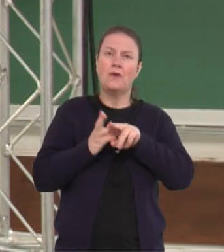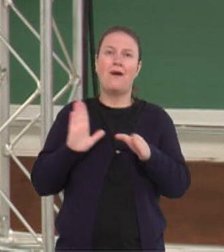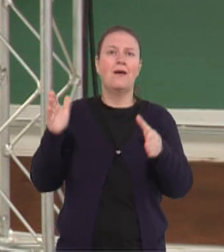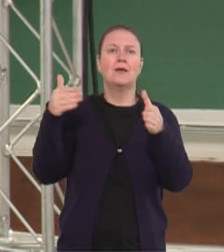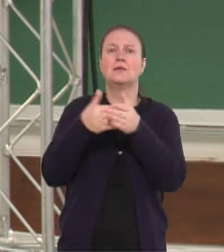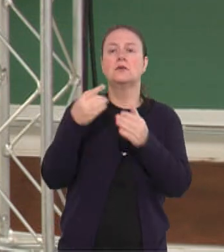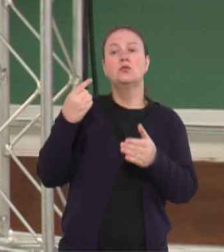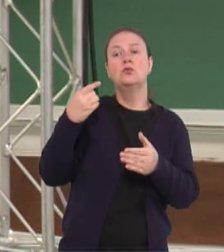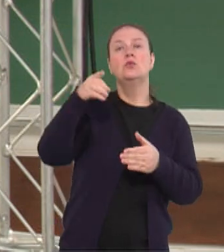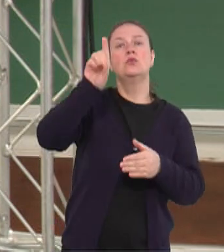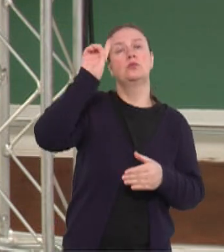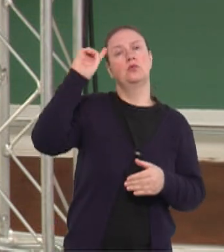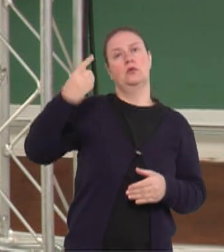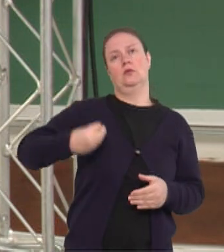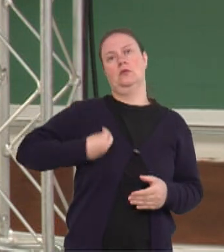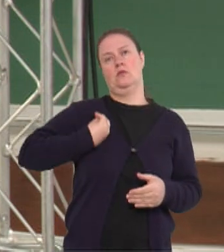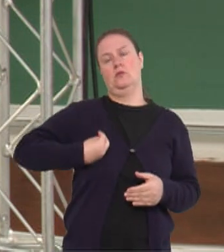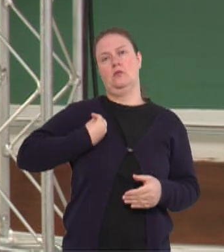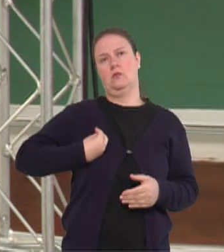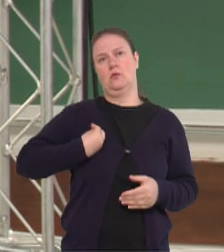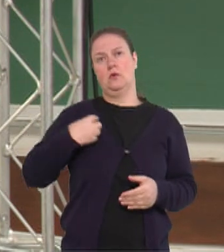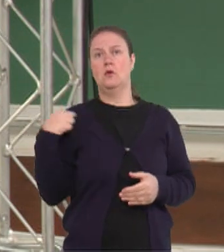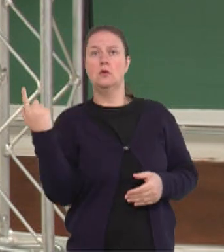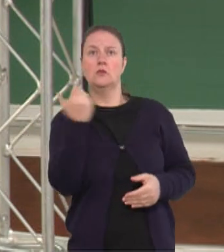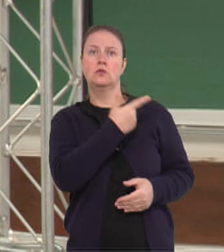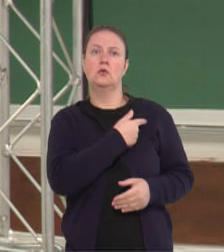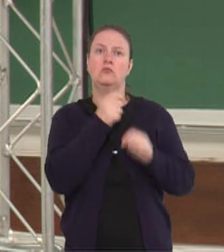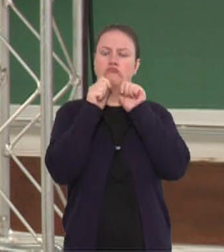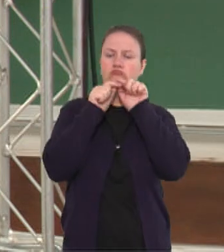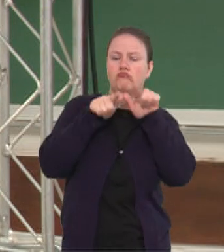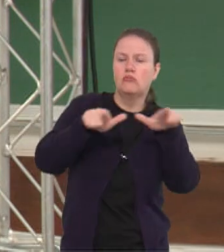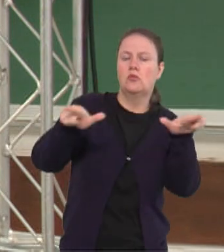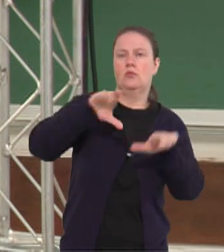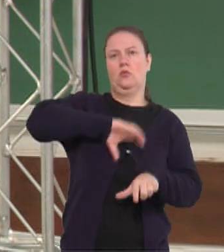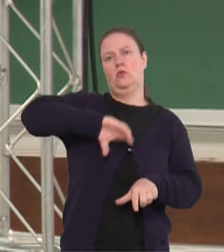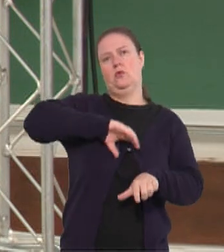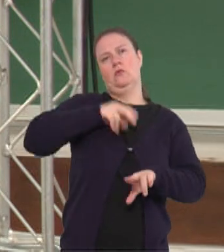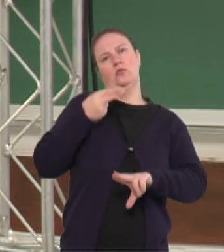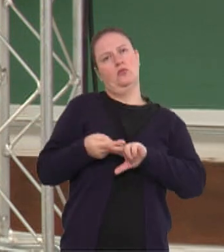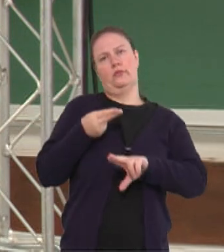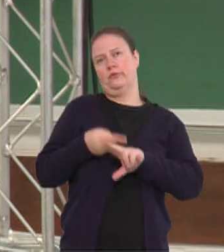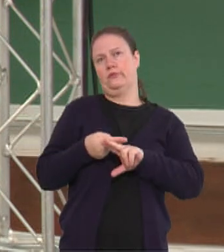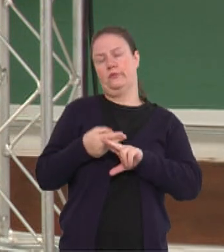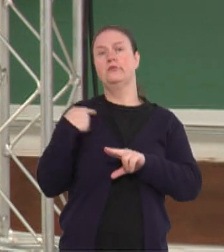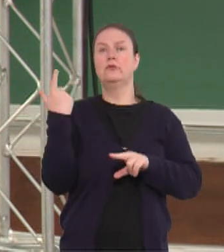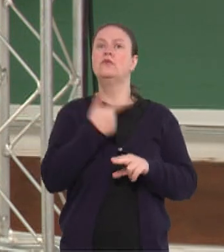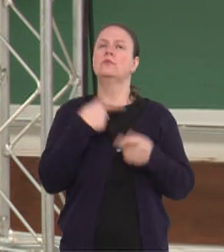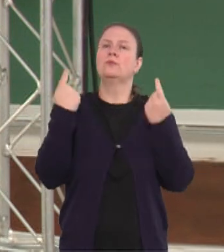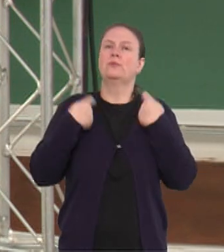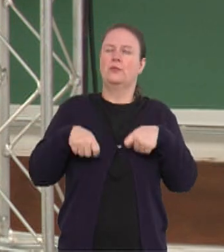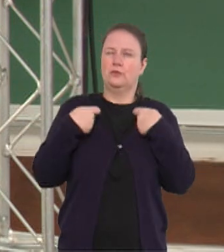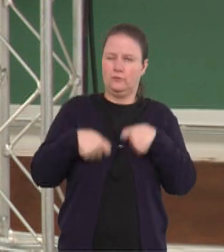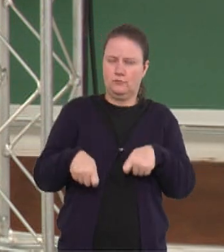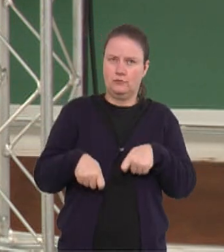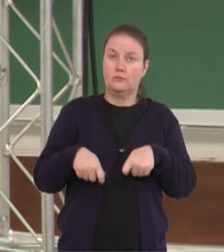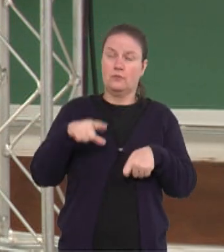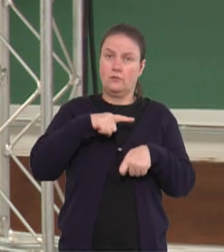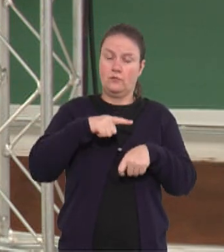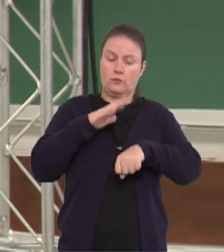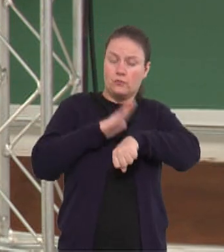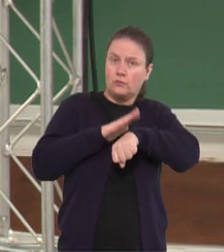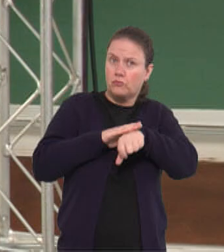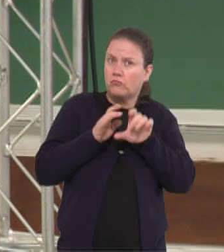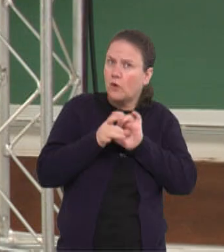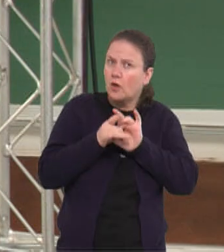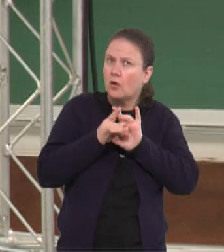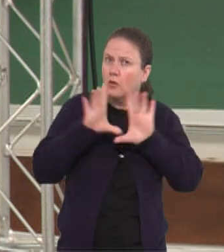quem pratica a nossa língua e somos todos os falantes da língua, vamos precisar delas. Alguns minutinhos para vocês e eu